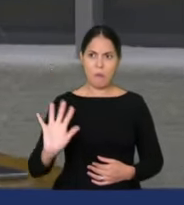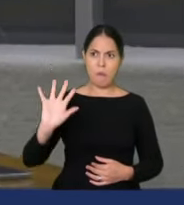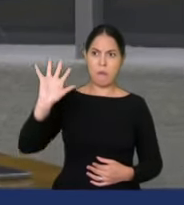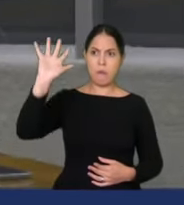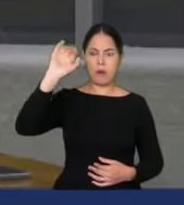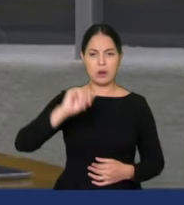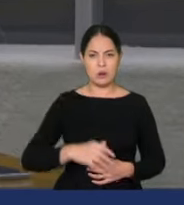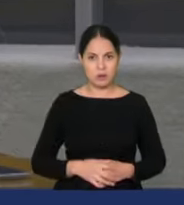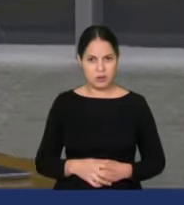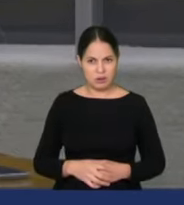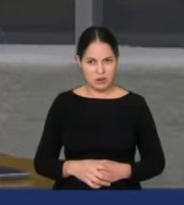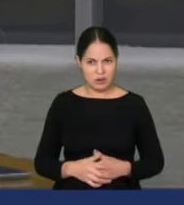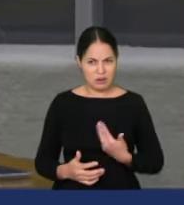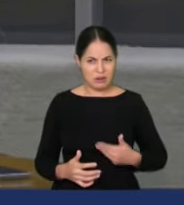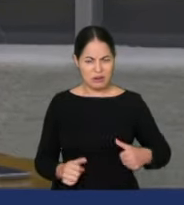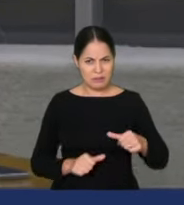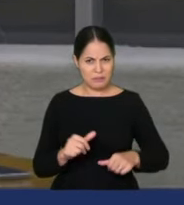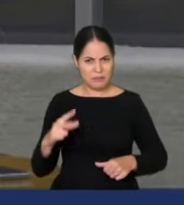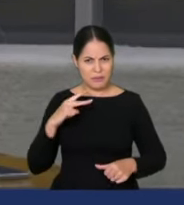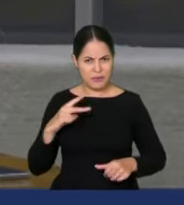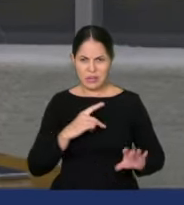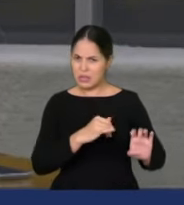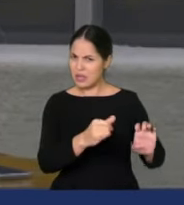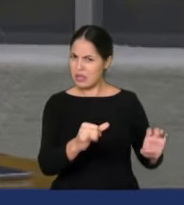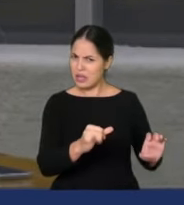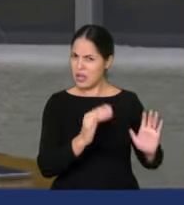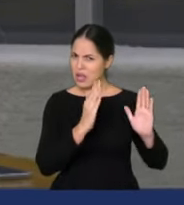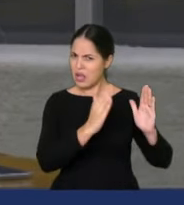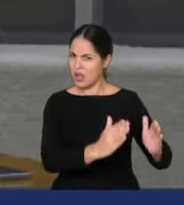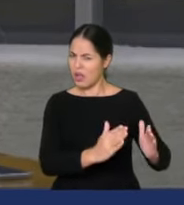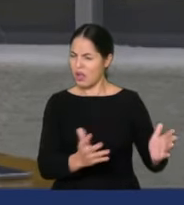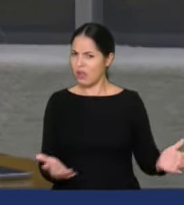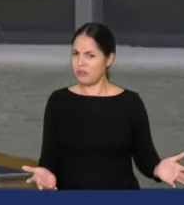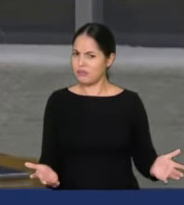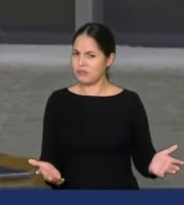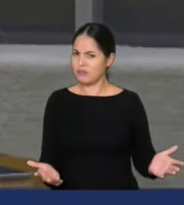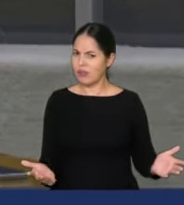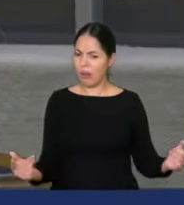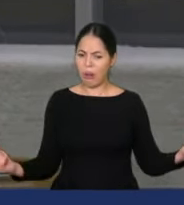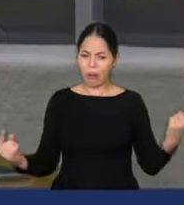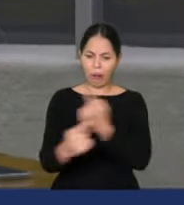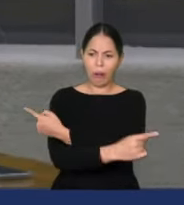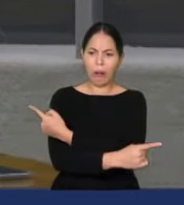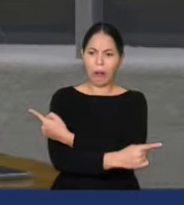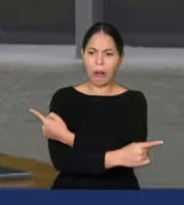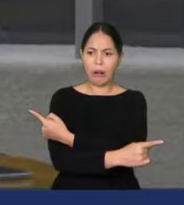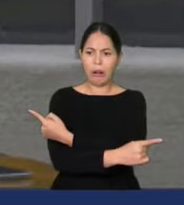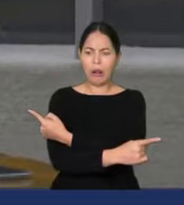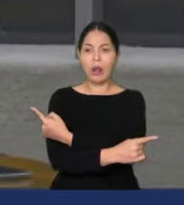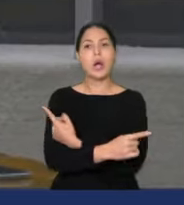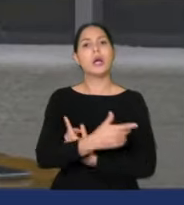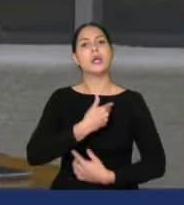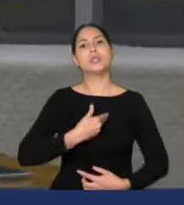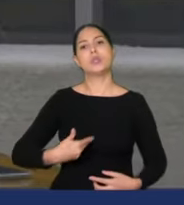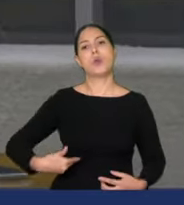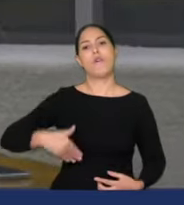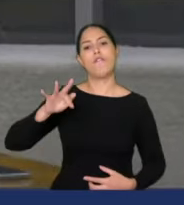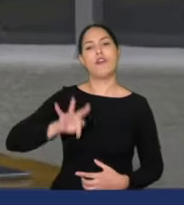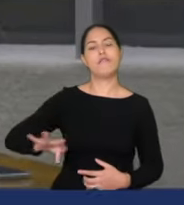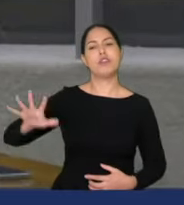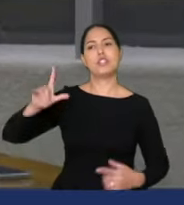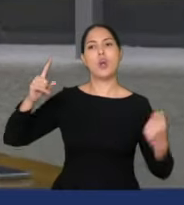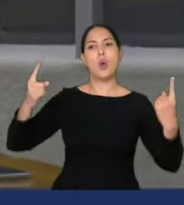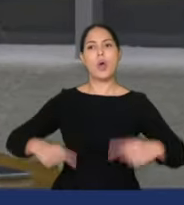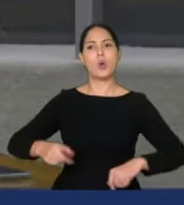da privatização da Eletrobras. Ora, exatamente na contramão, esse é um governo lesa pátria, é um governo